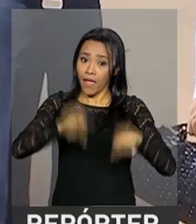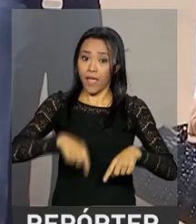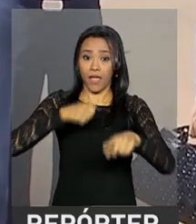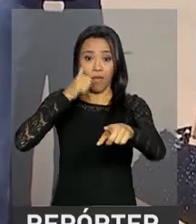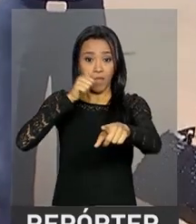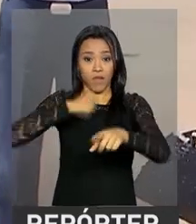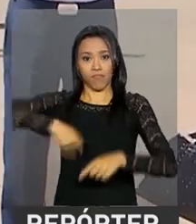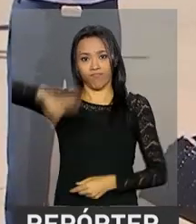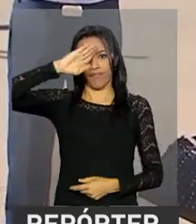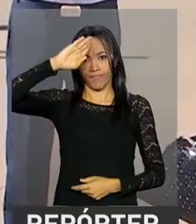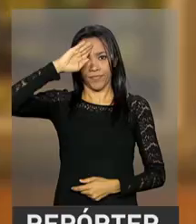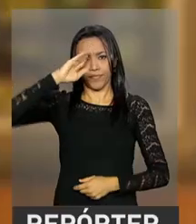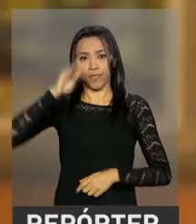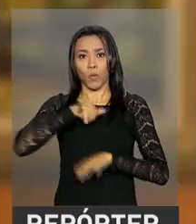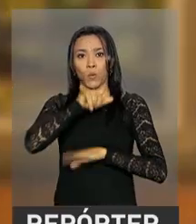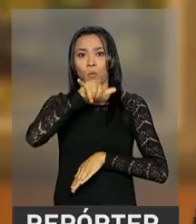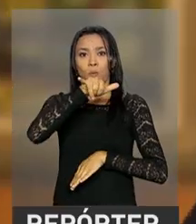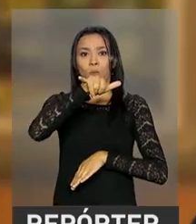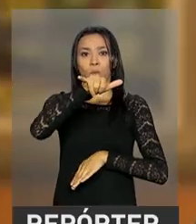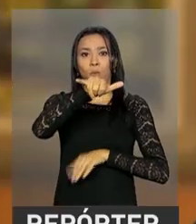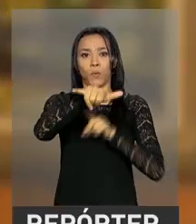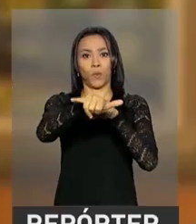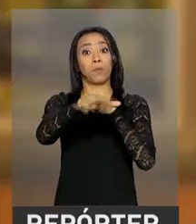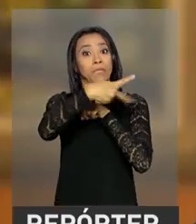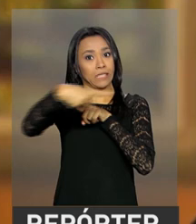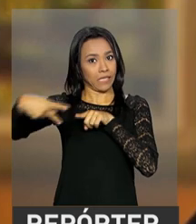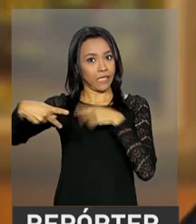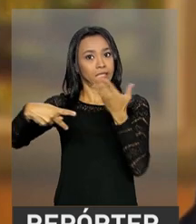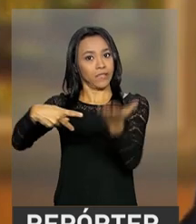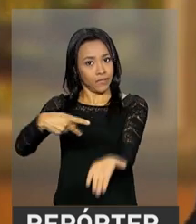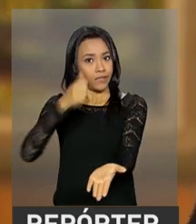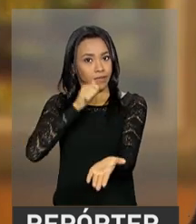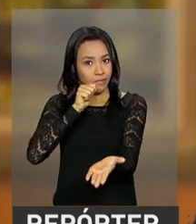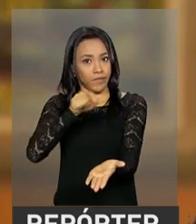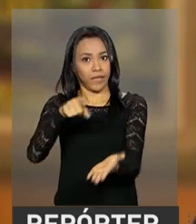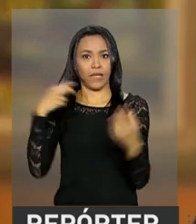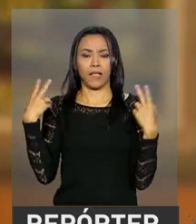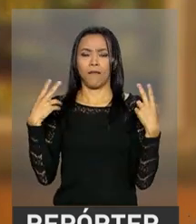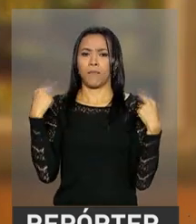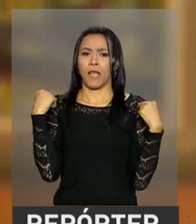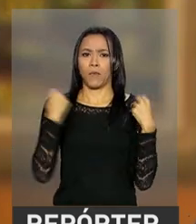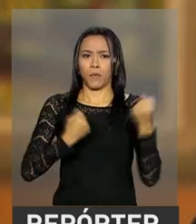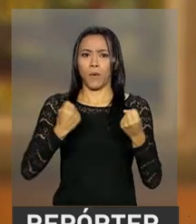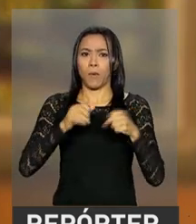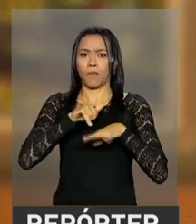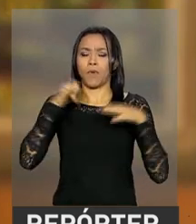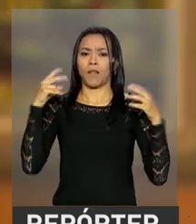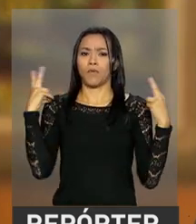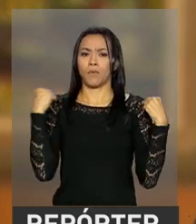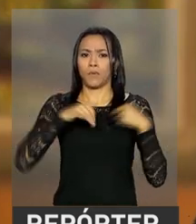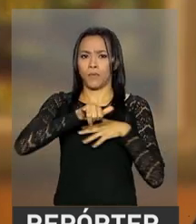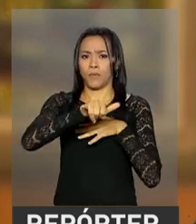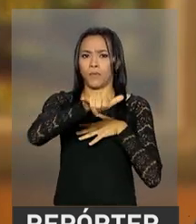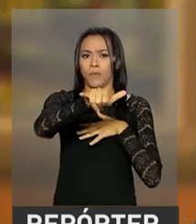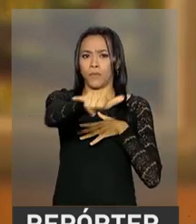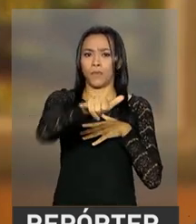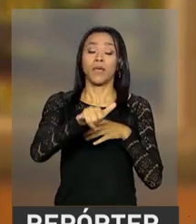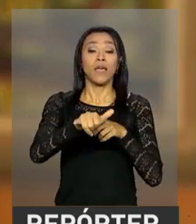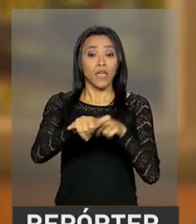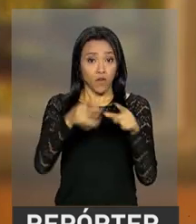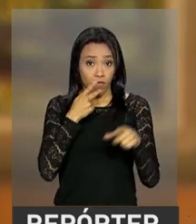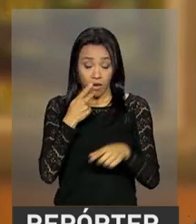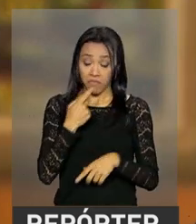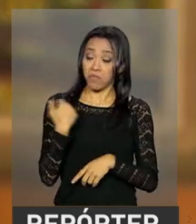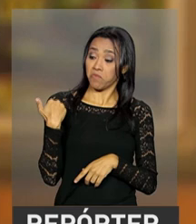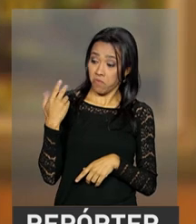Carla, que pilota o avião presidencial. Em várias oportunidades, ela pilotou o avião e até eu costumava dizer que quando